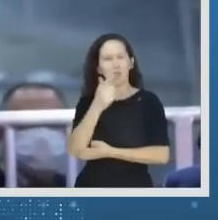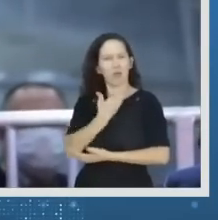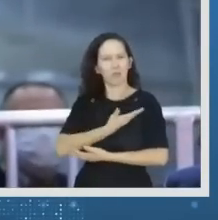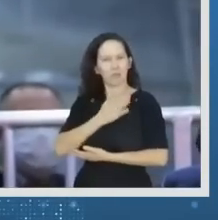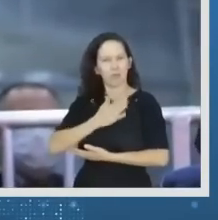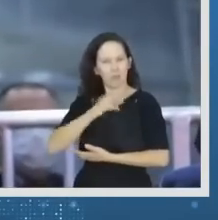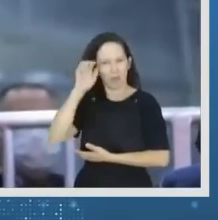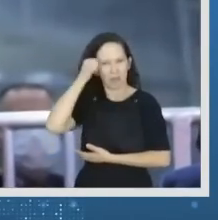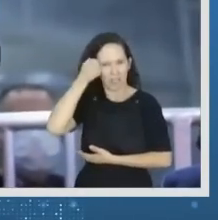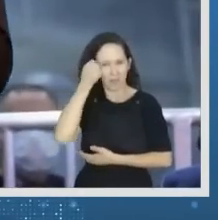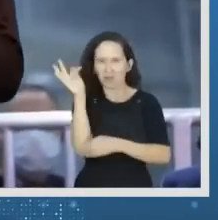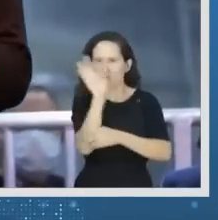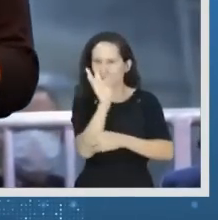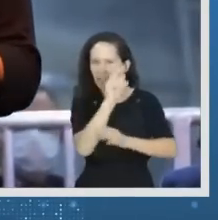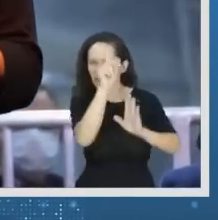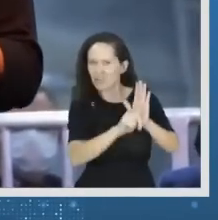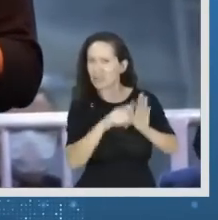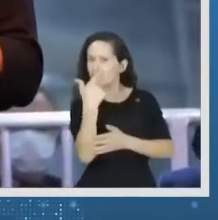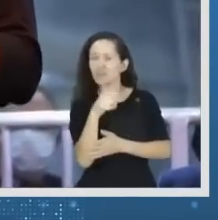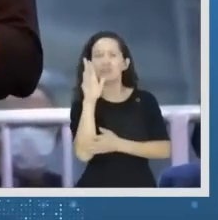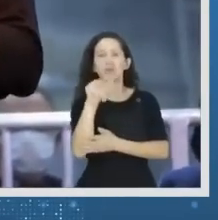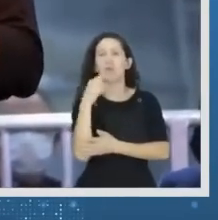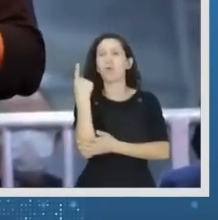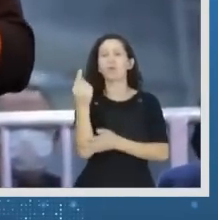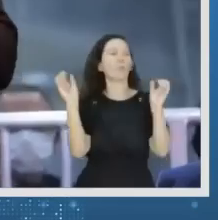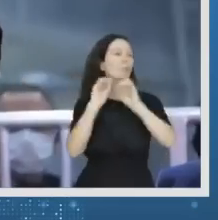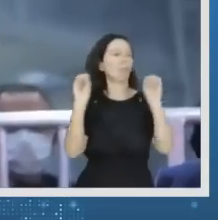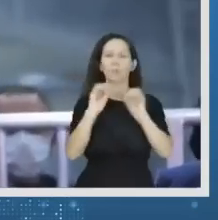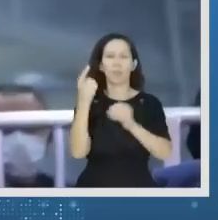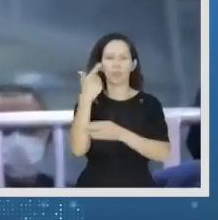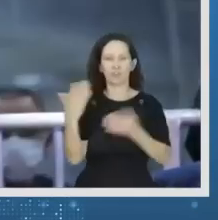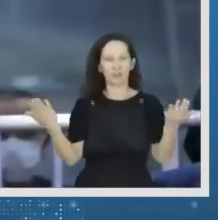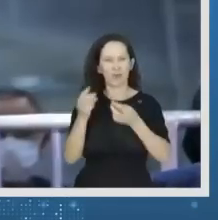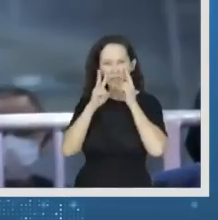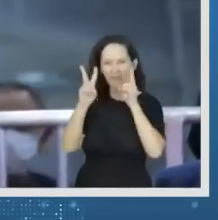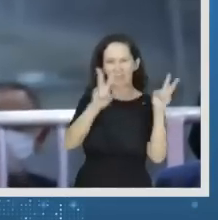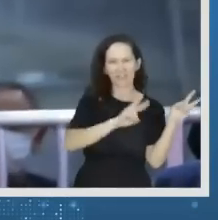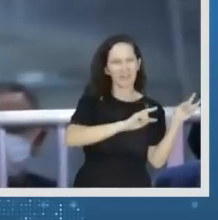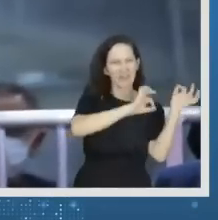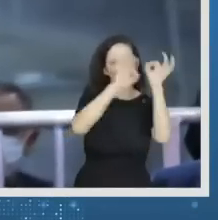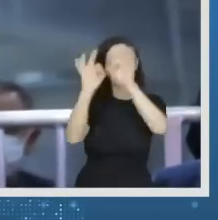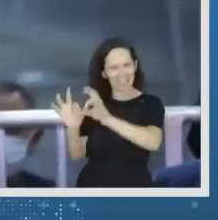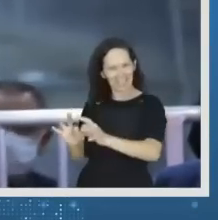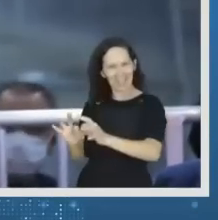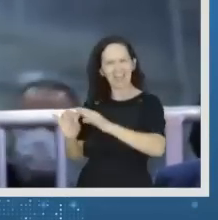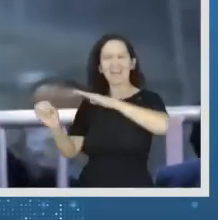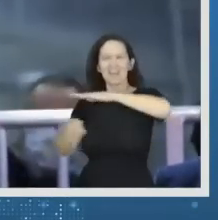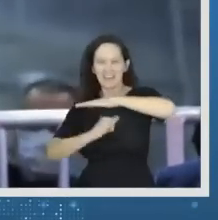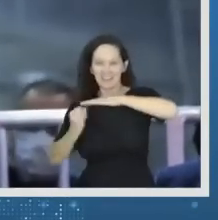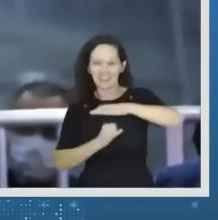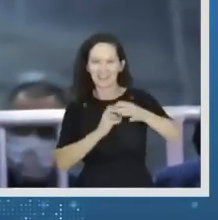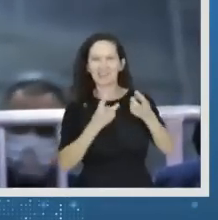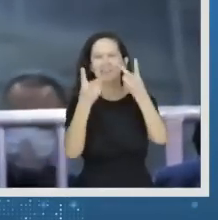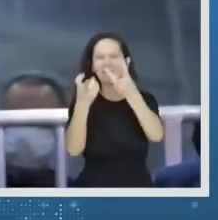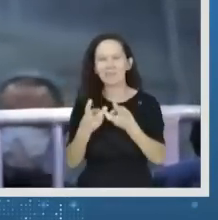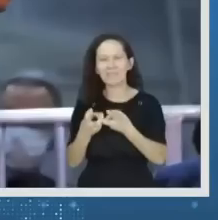movimentação. E agora também começa o discurso do candidato Fernando Haddad ao Palácio